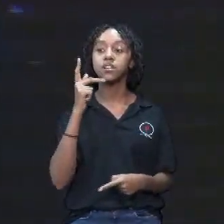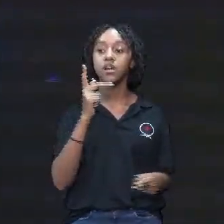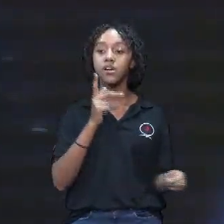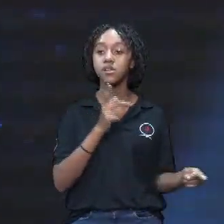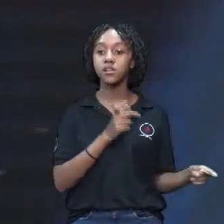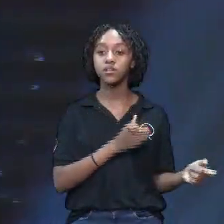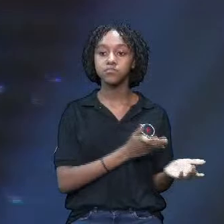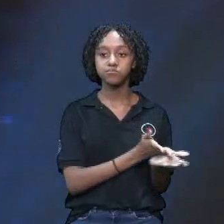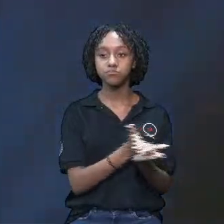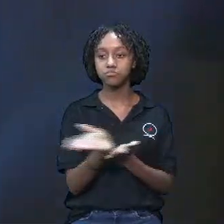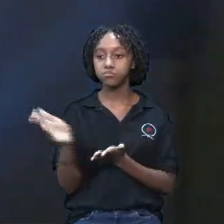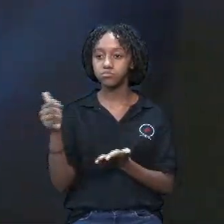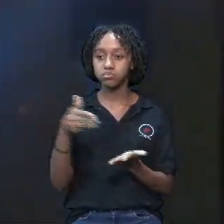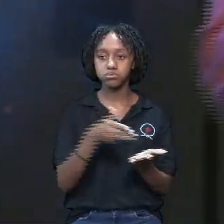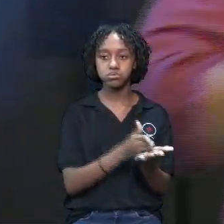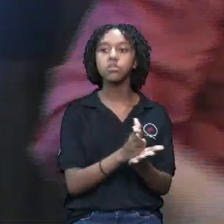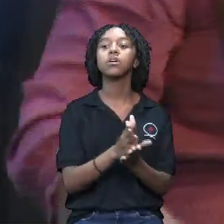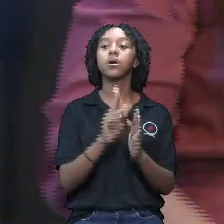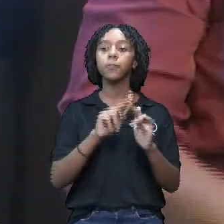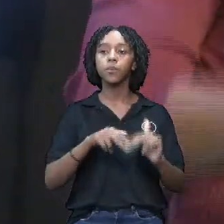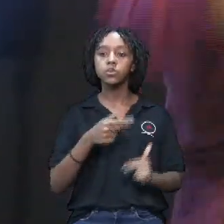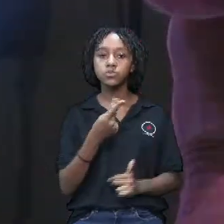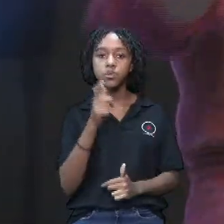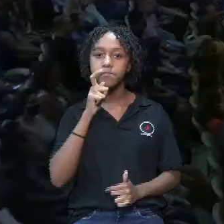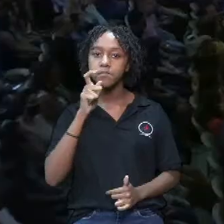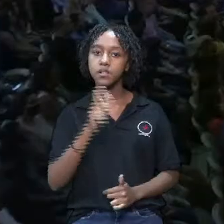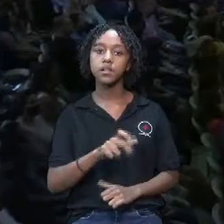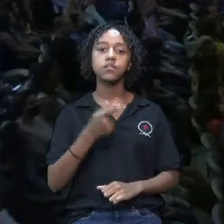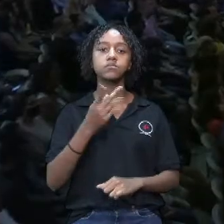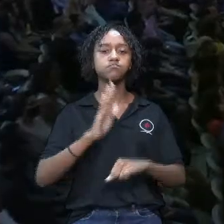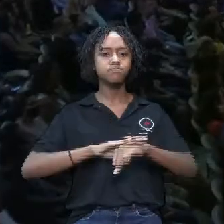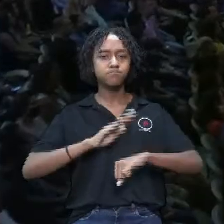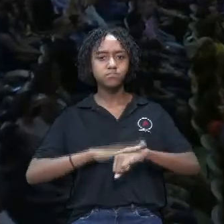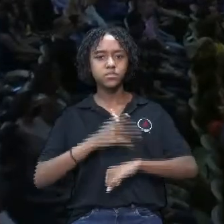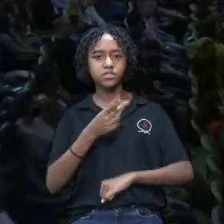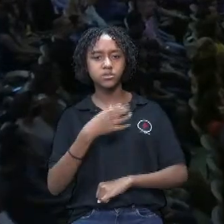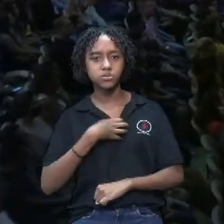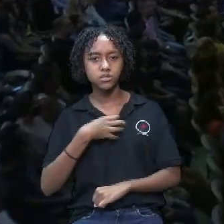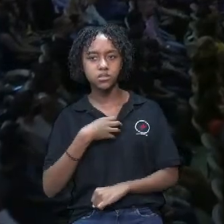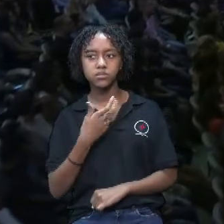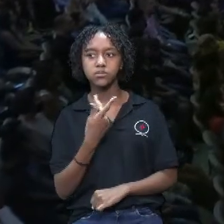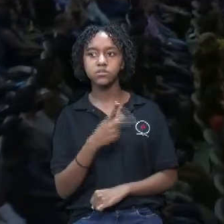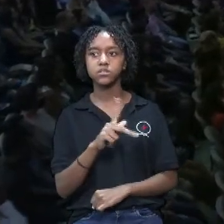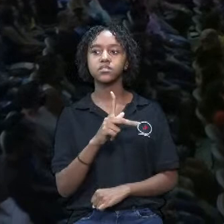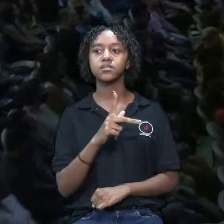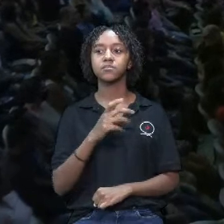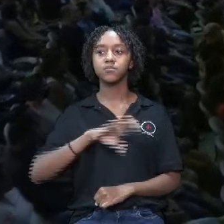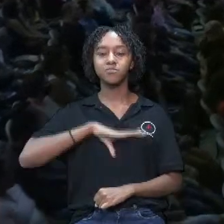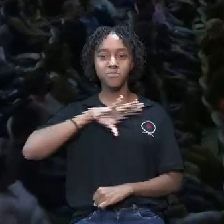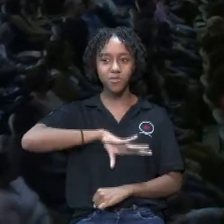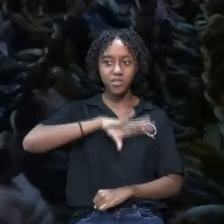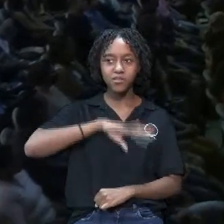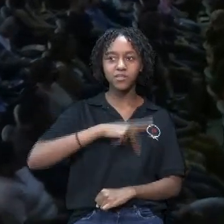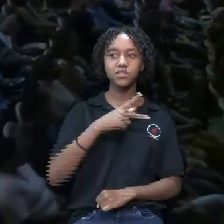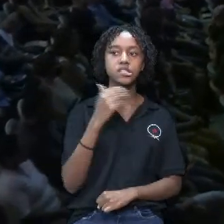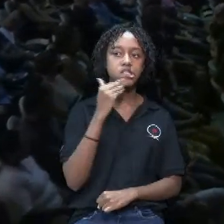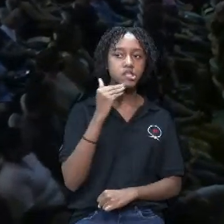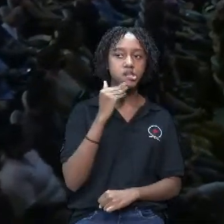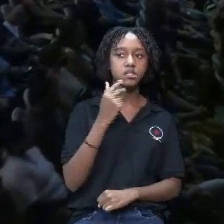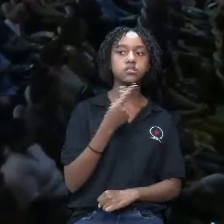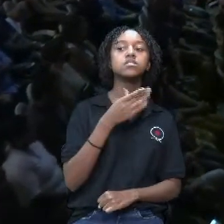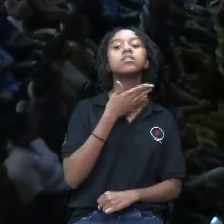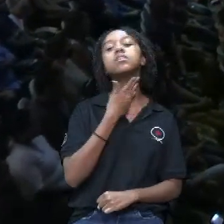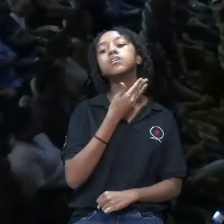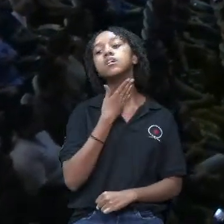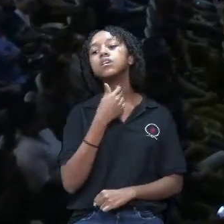da sua palavra. Vai ser você mesmo, do seu jeitinho, com o seu português, com o seu timbre de voz, com o seu